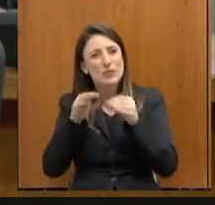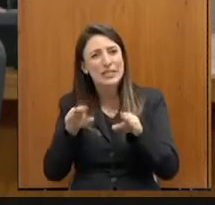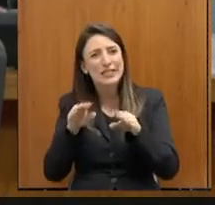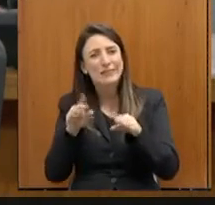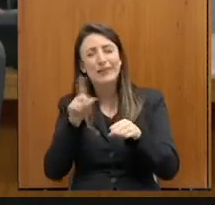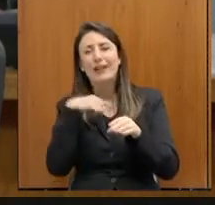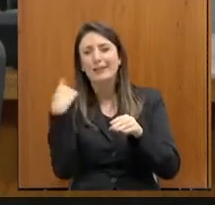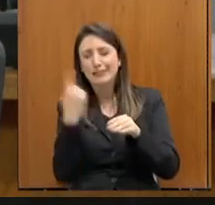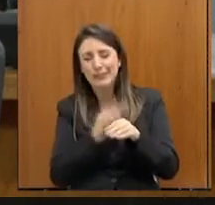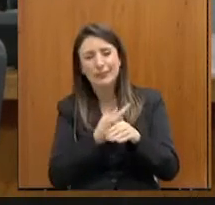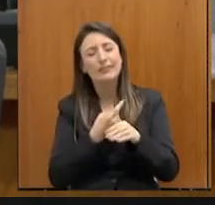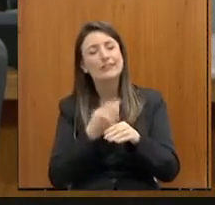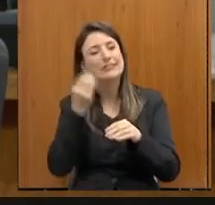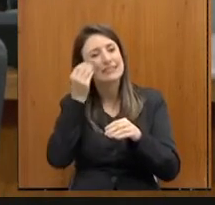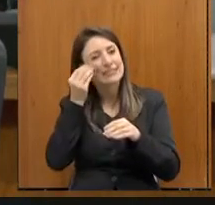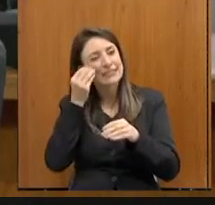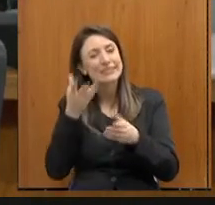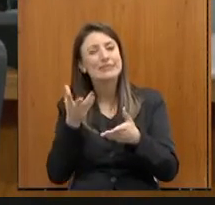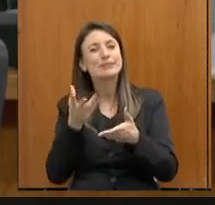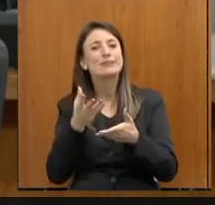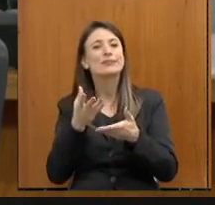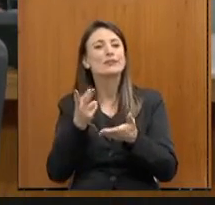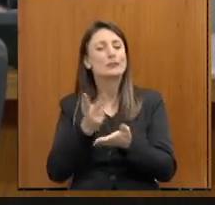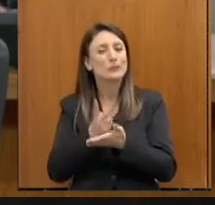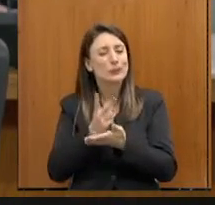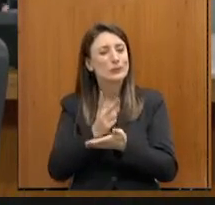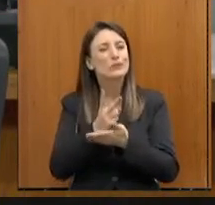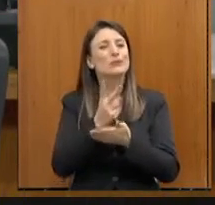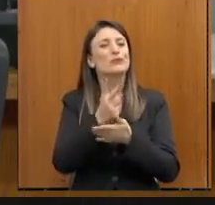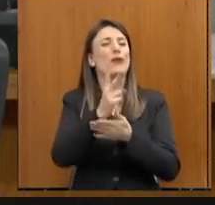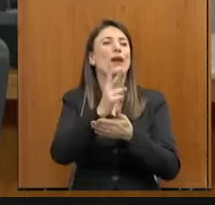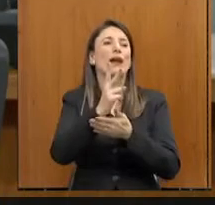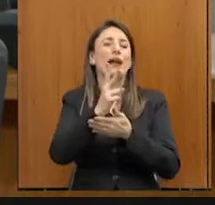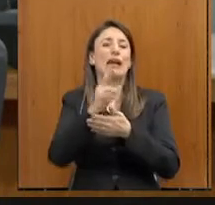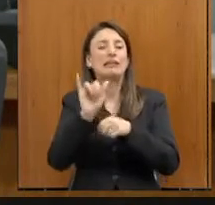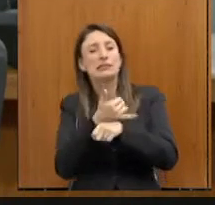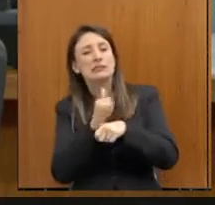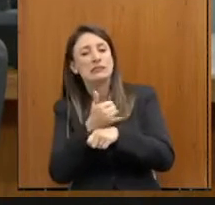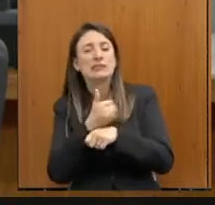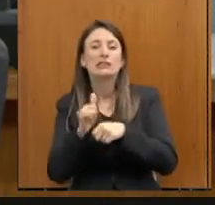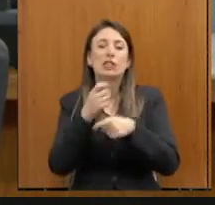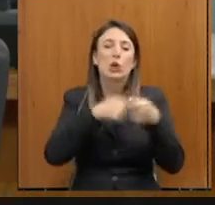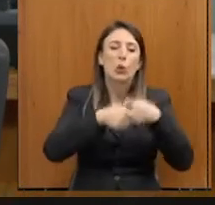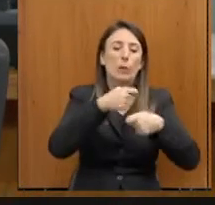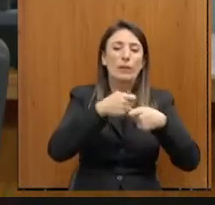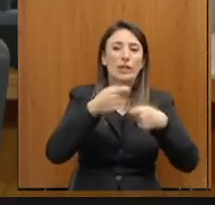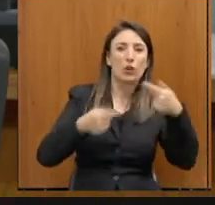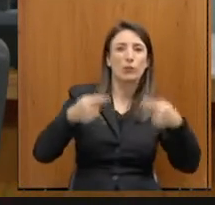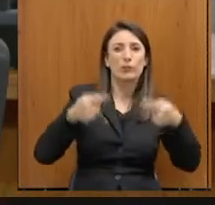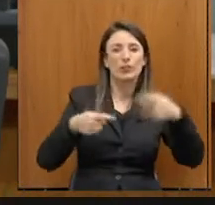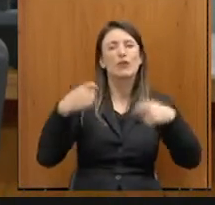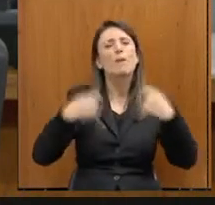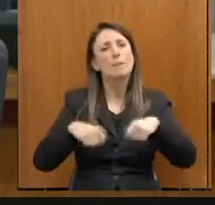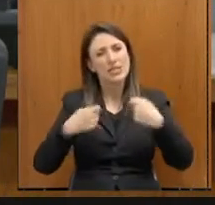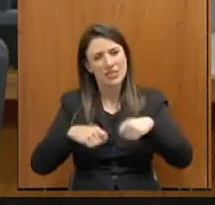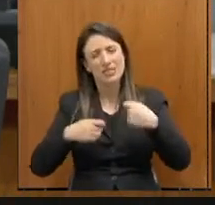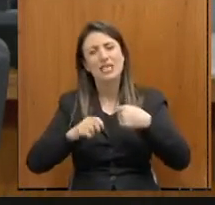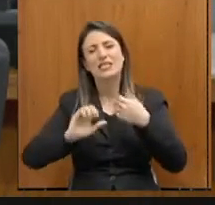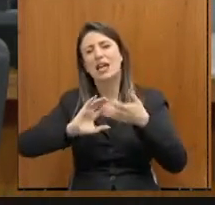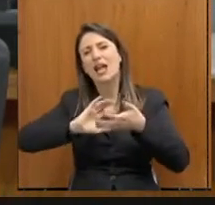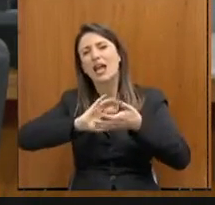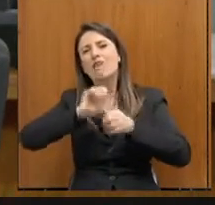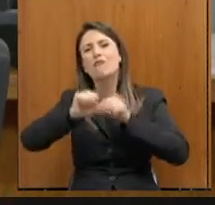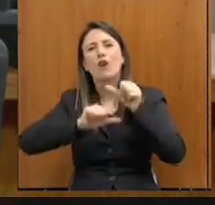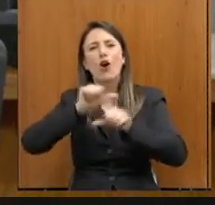que possa manter a nossa economia competitiva Precisamos sim de uma reforma tributária em nível nacional